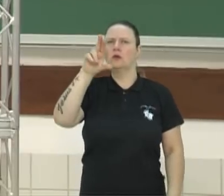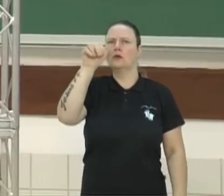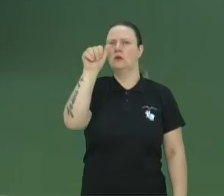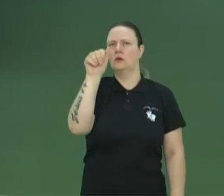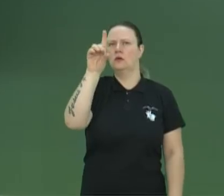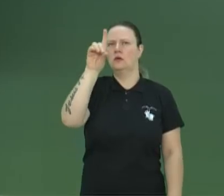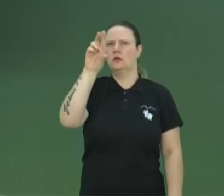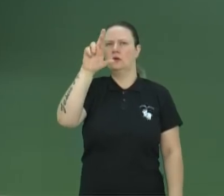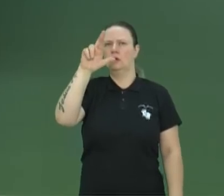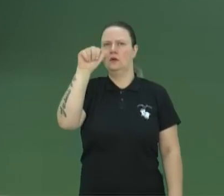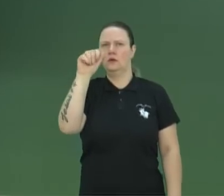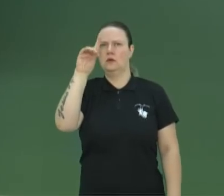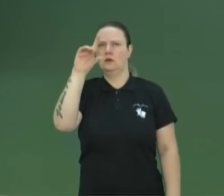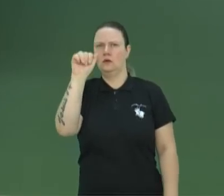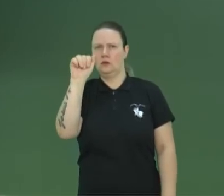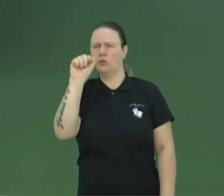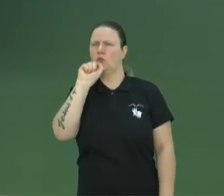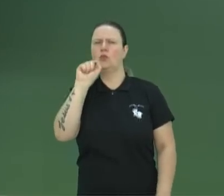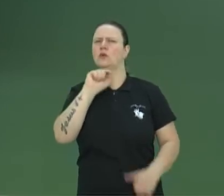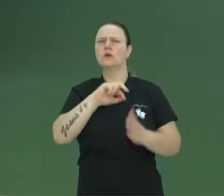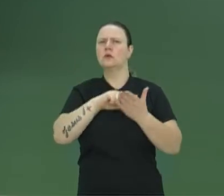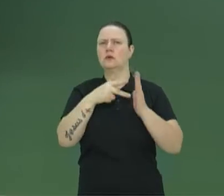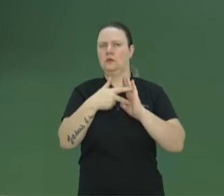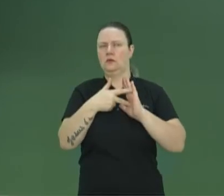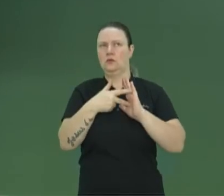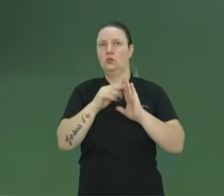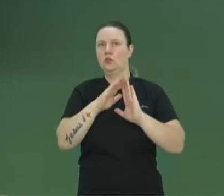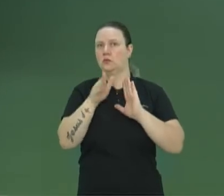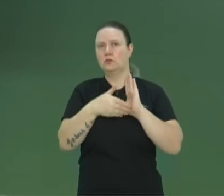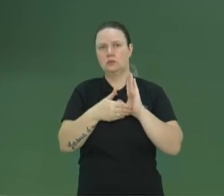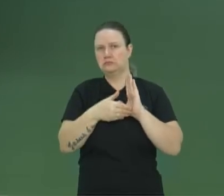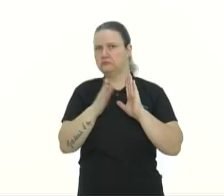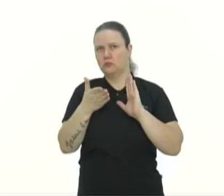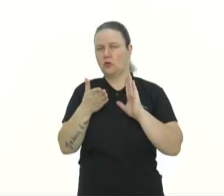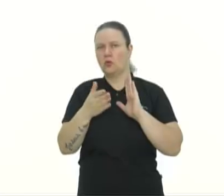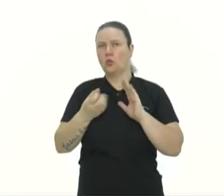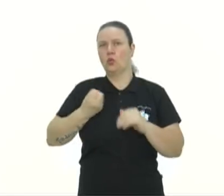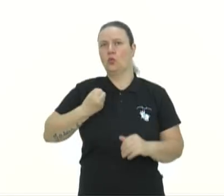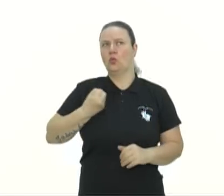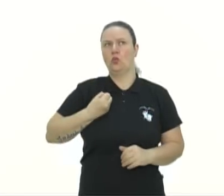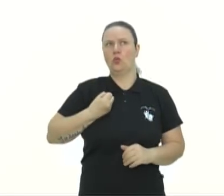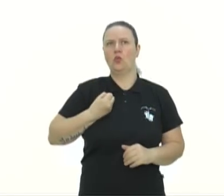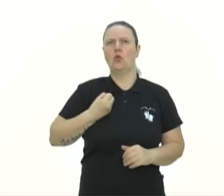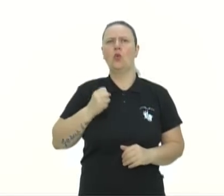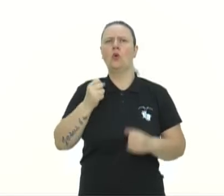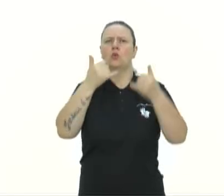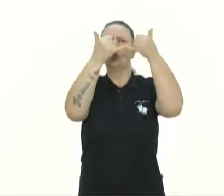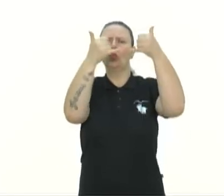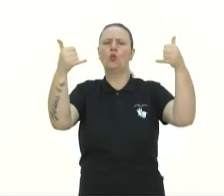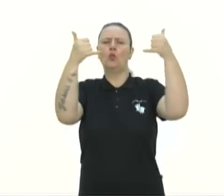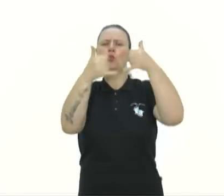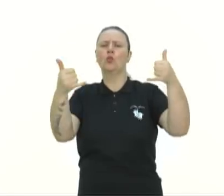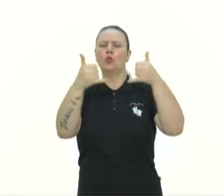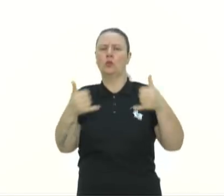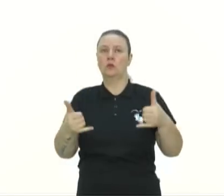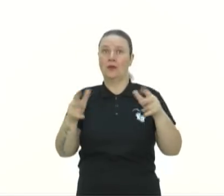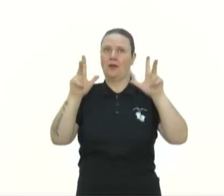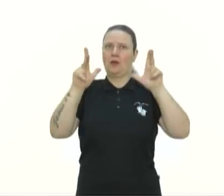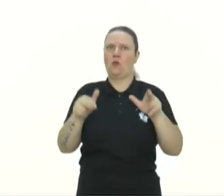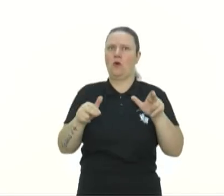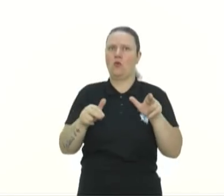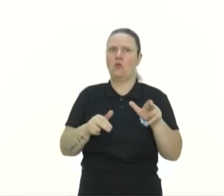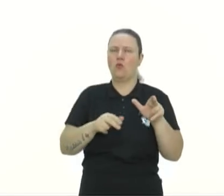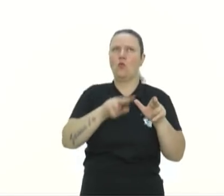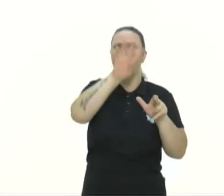Então, matriz quadrada é toda matriz cujo número de linhas é igual ao número de colunas. Ou